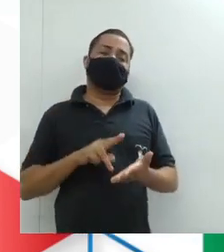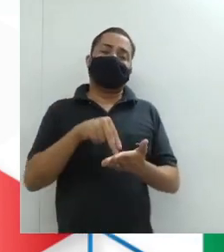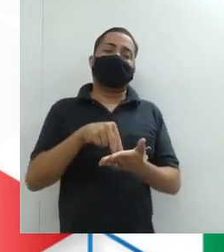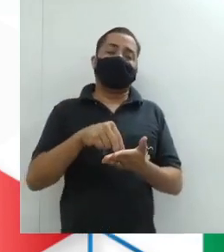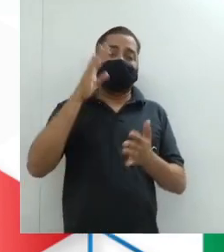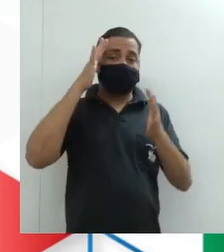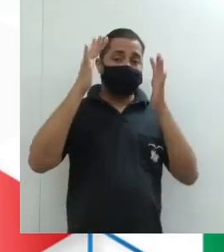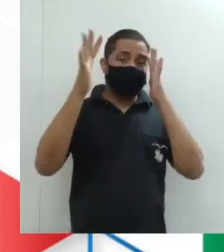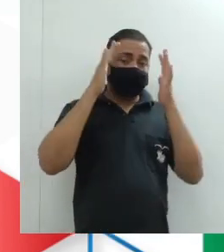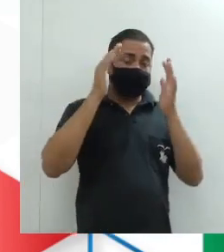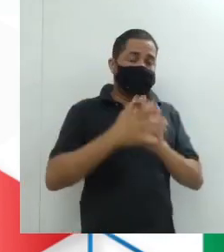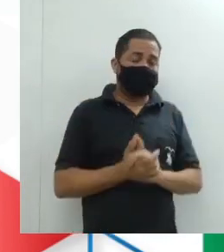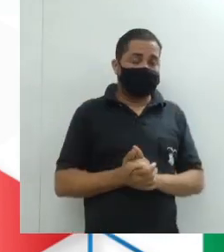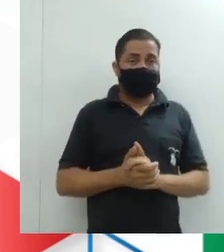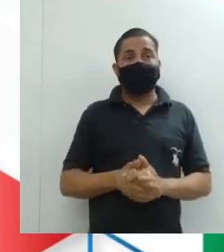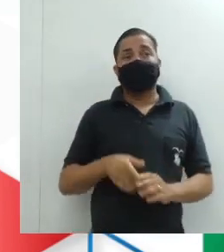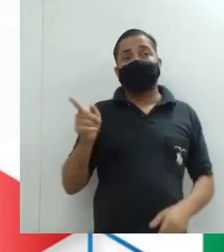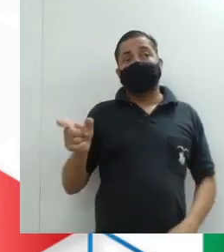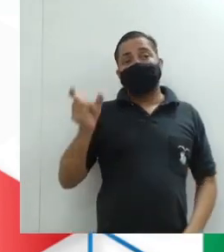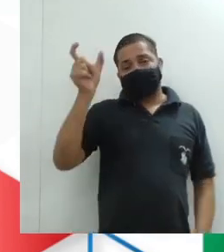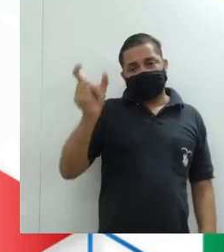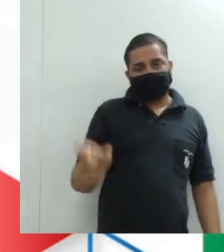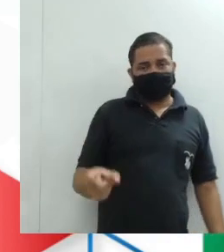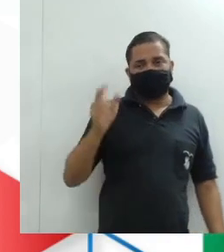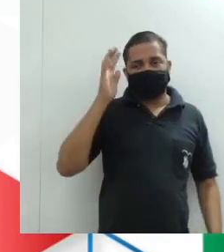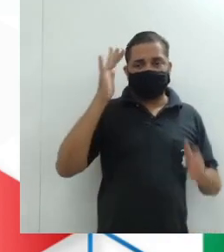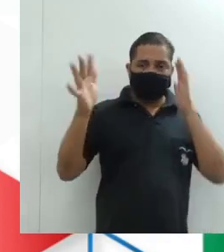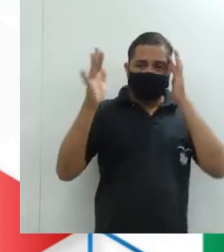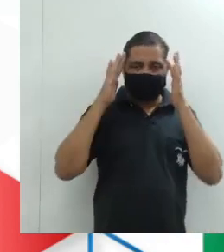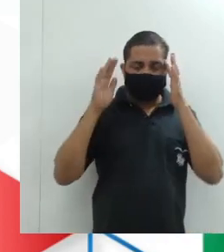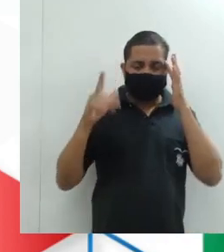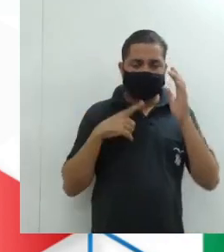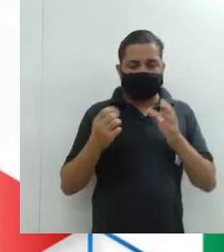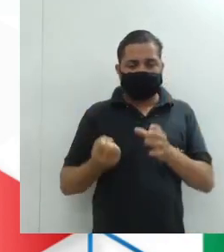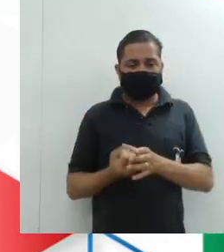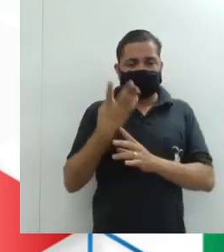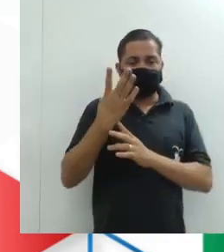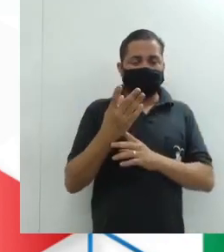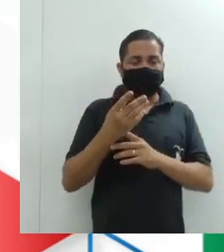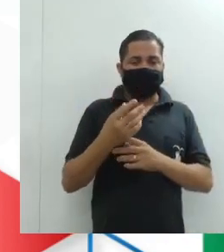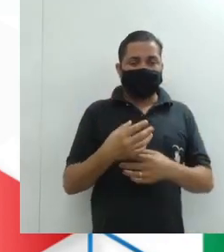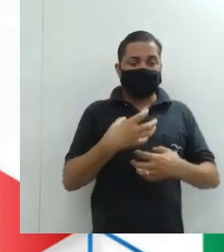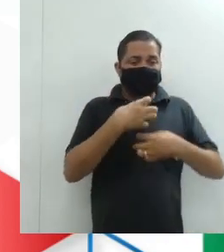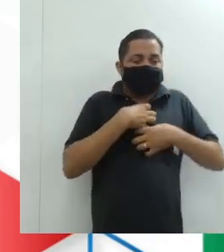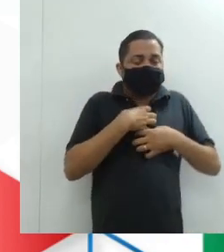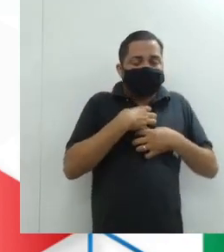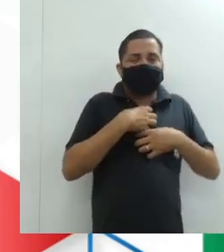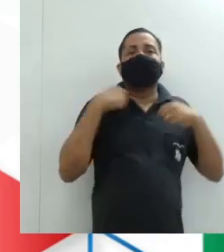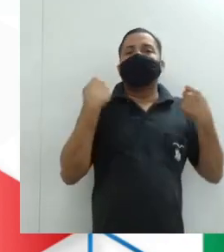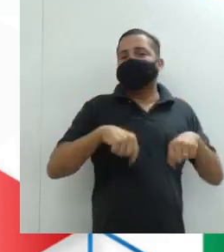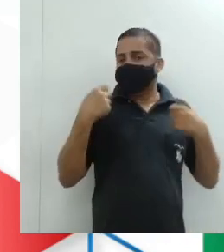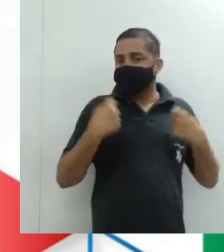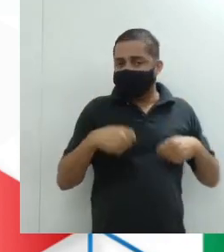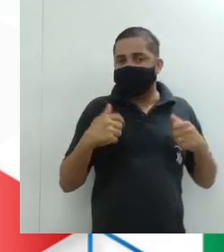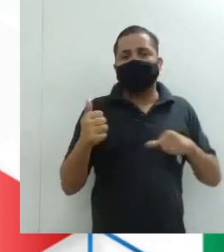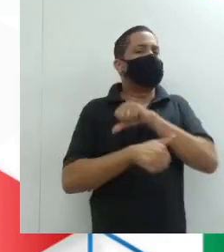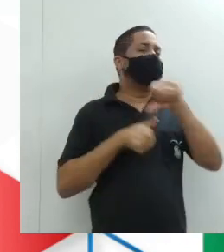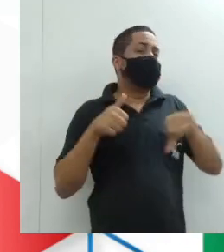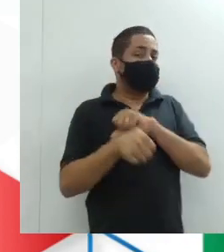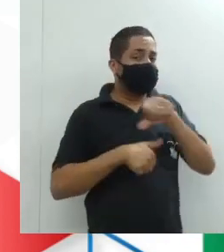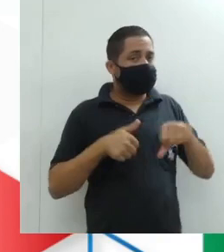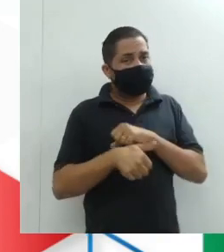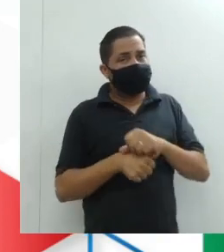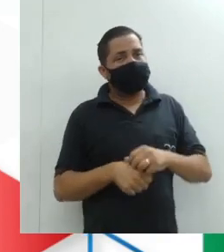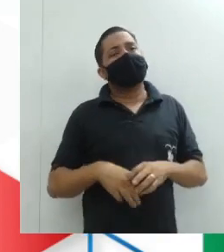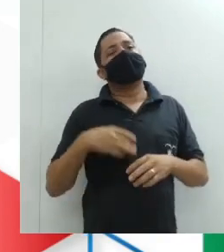filosófica? Filósofo é todo aquele que desperta em si a necessidade de mudança. E é